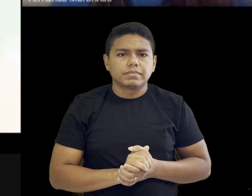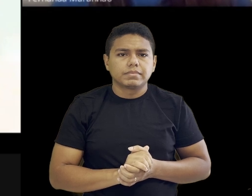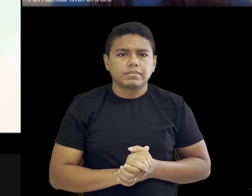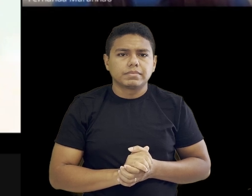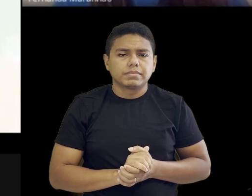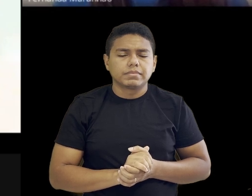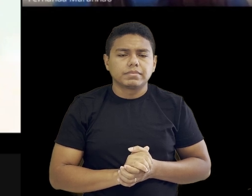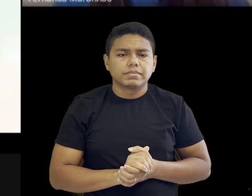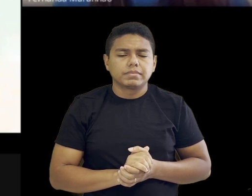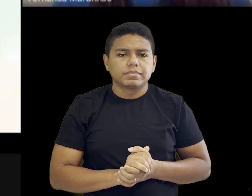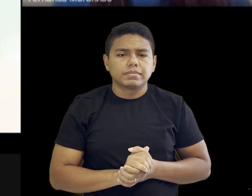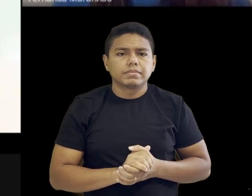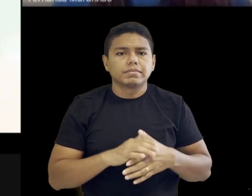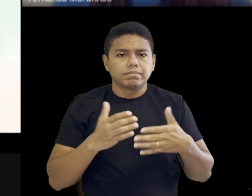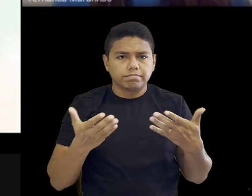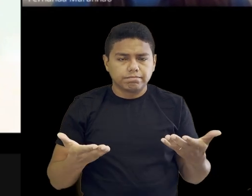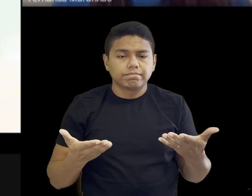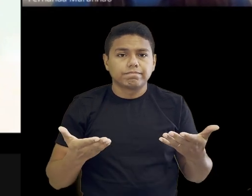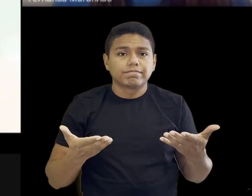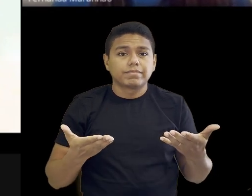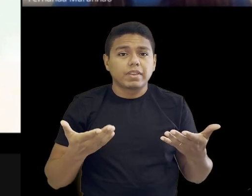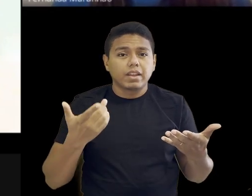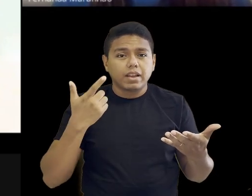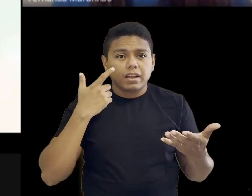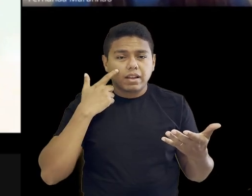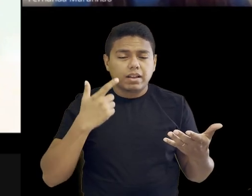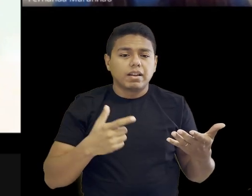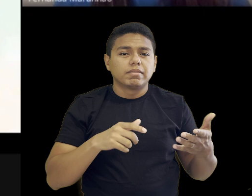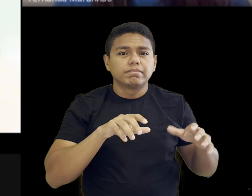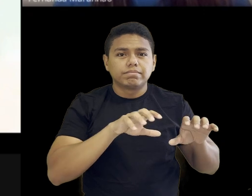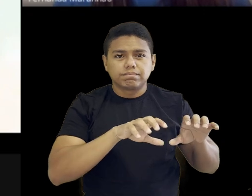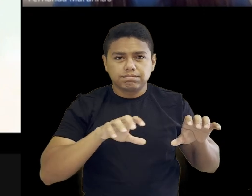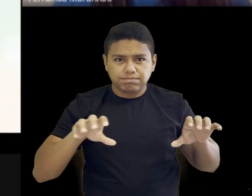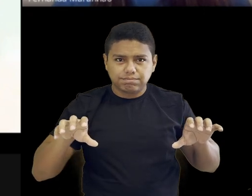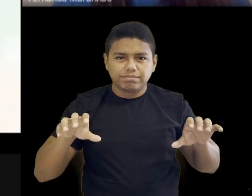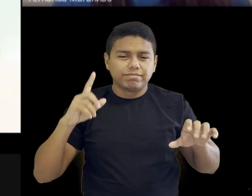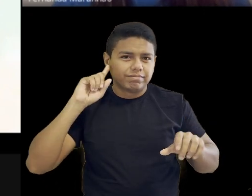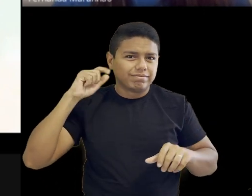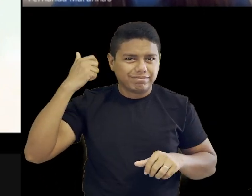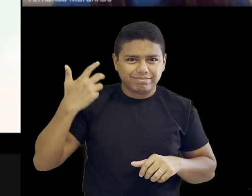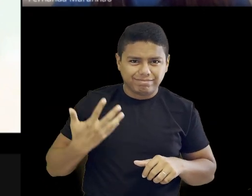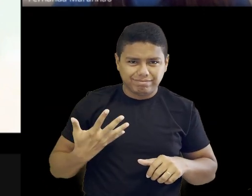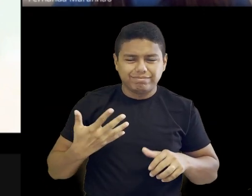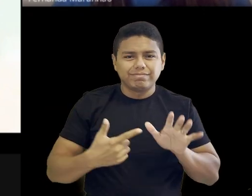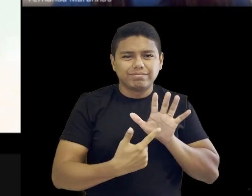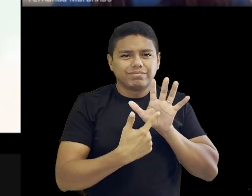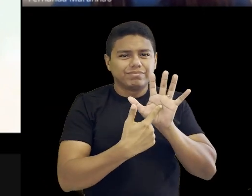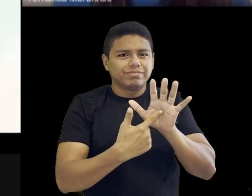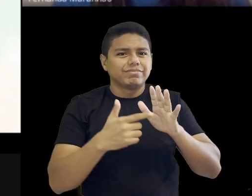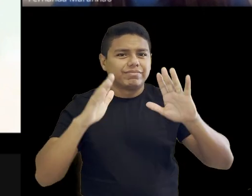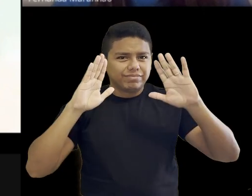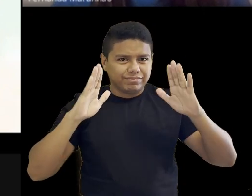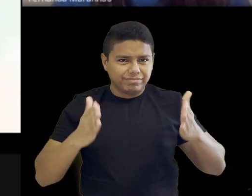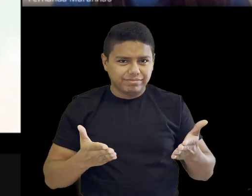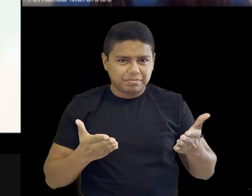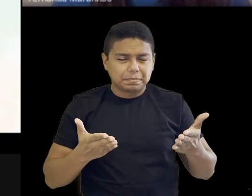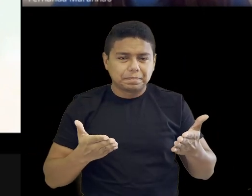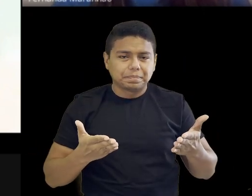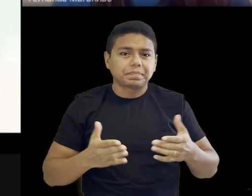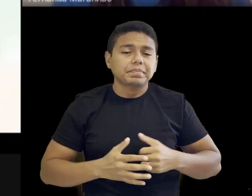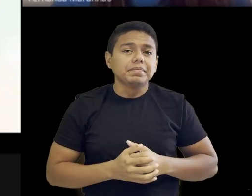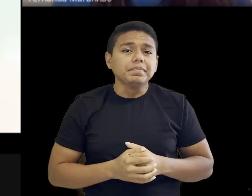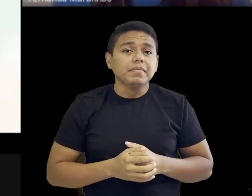entidades envolvidas na preparação desse curso. Eu sou uma mulher branca, de 40 anos, tenho